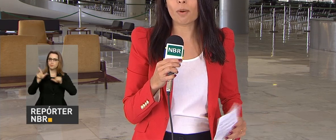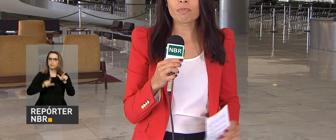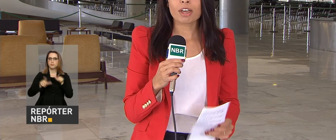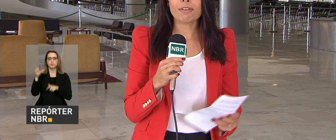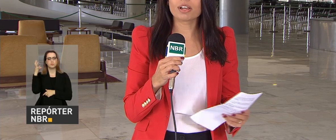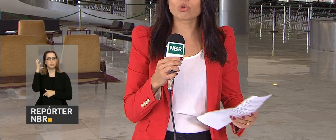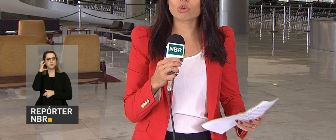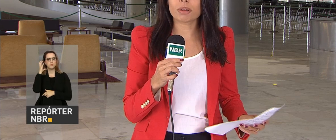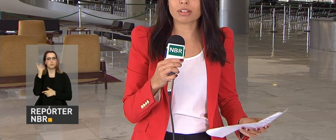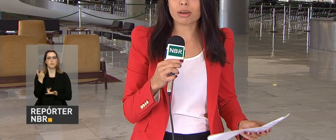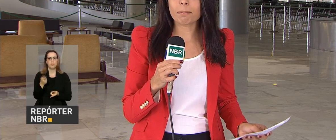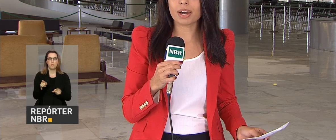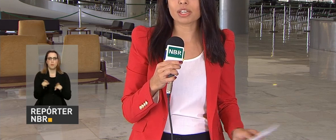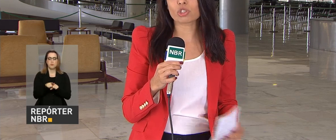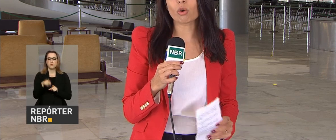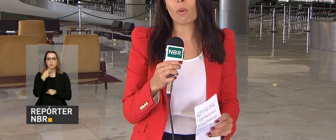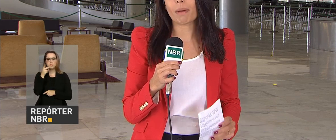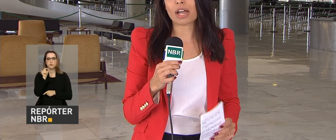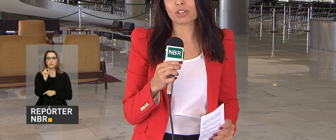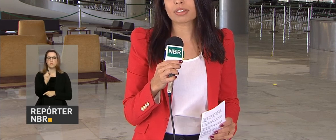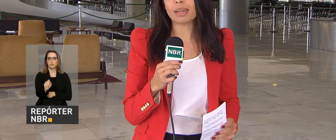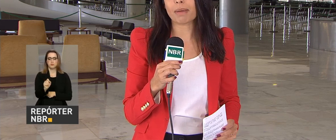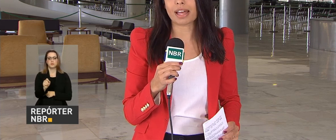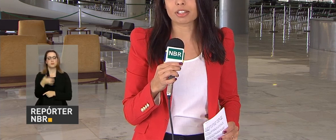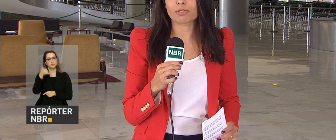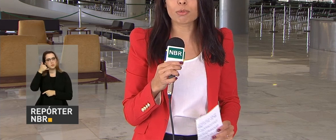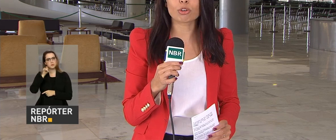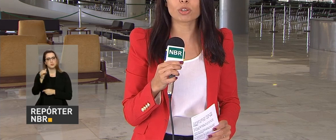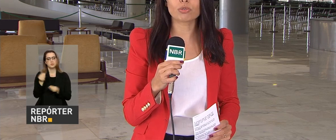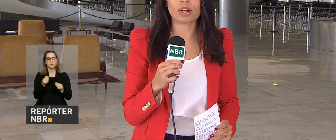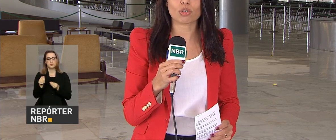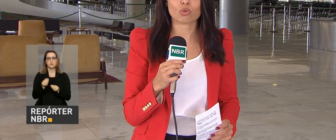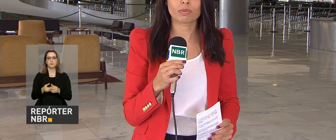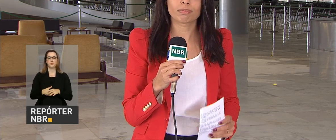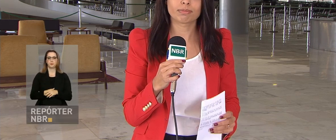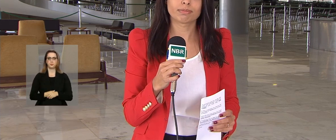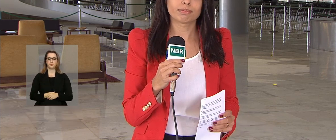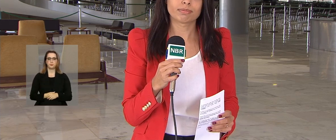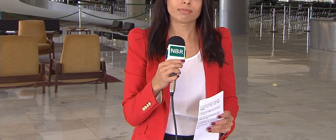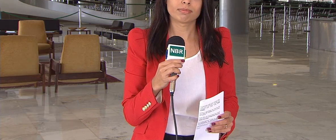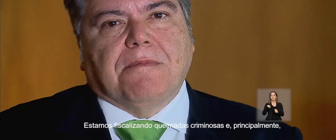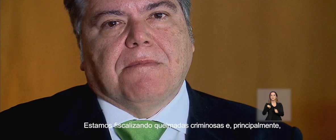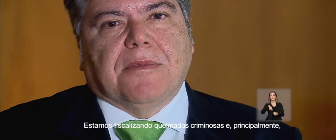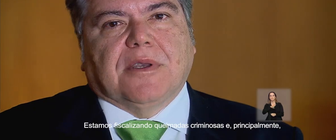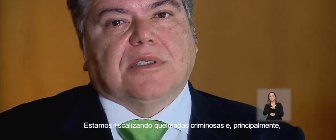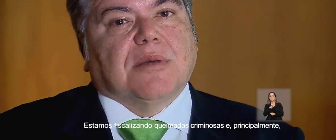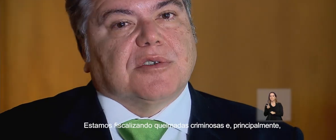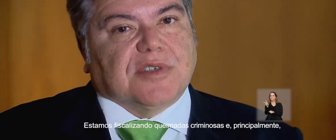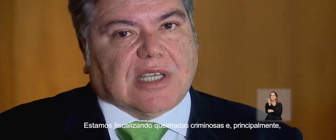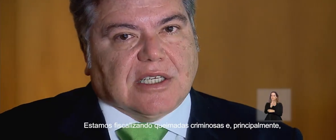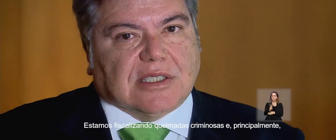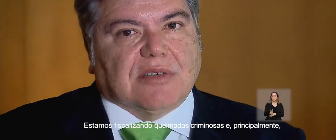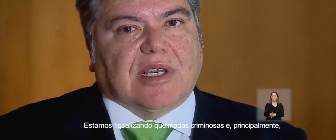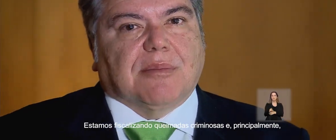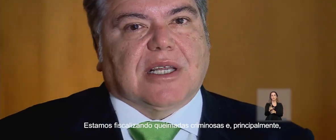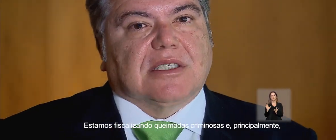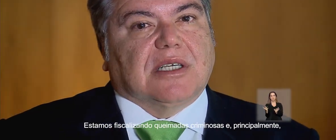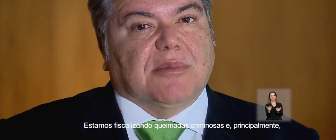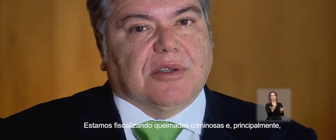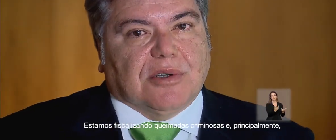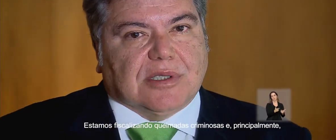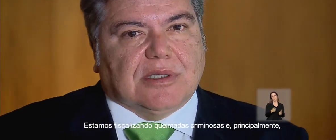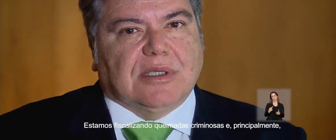Nacional falando sobre essa campanha de combate às queimadas Vamos ouvir um trecho estamos fiscalizando